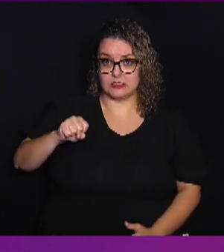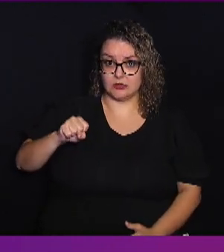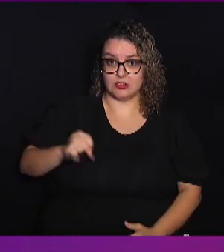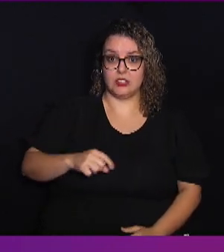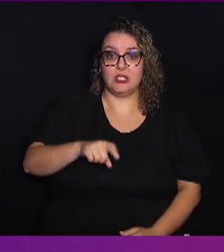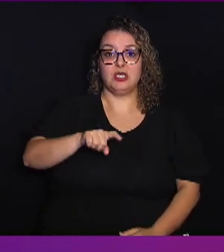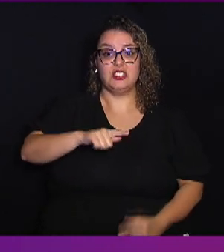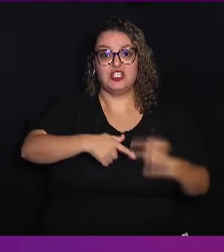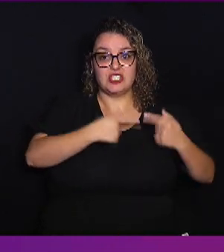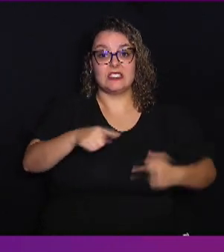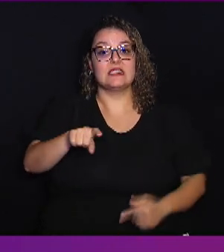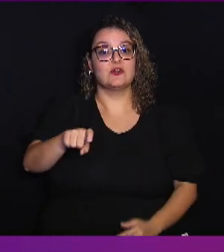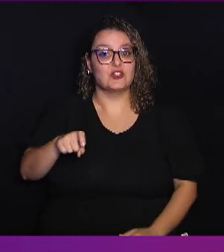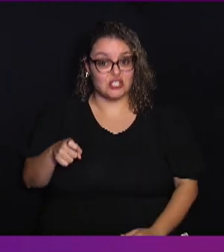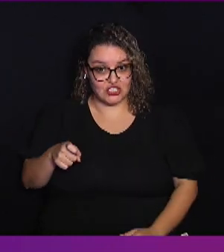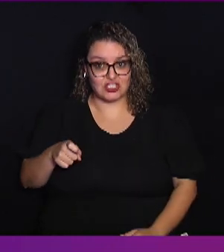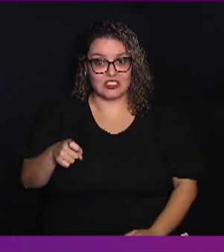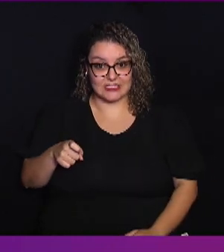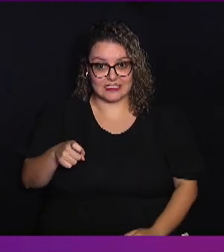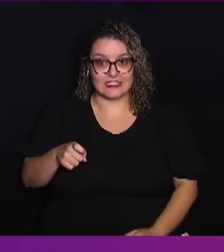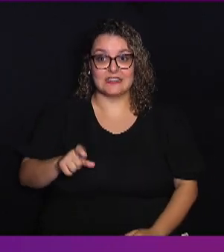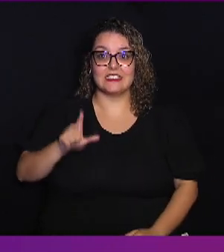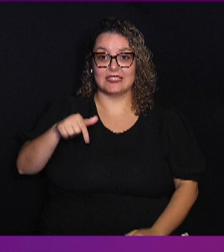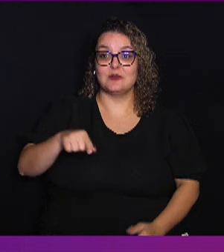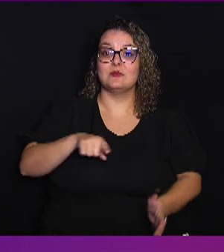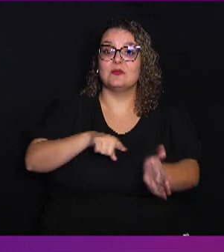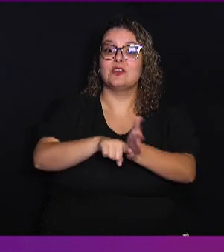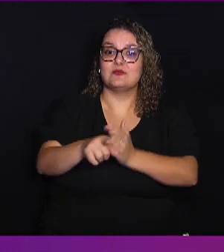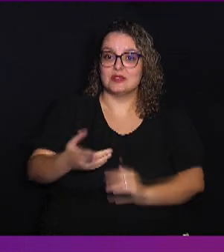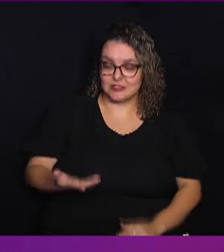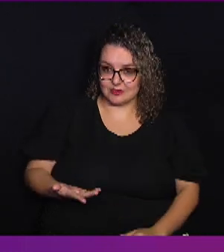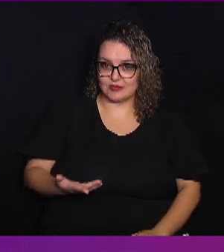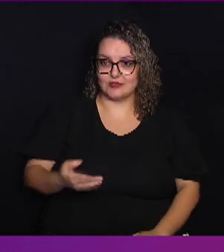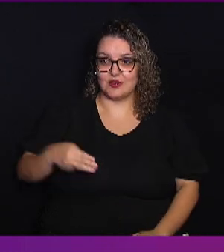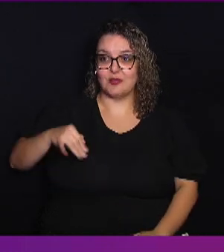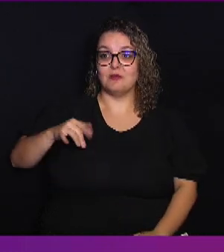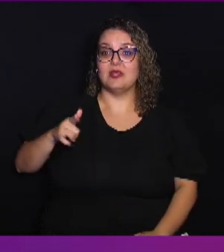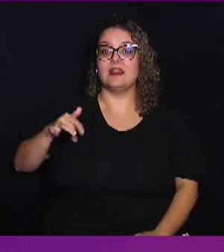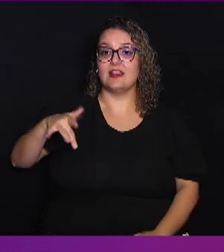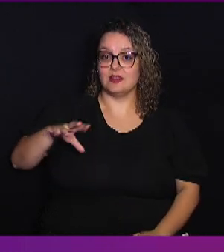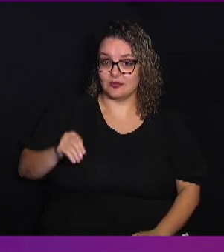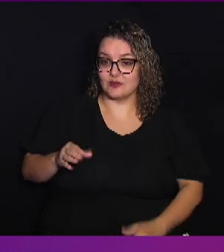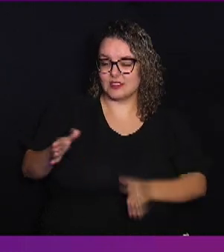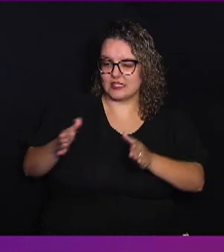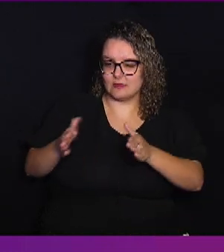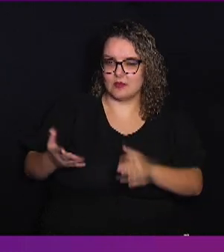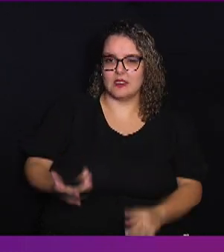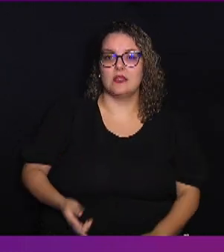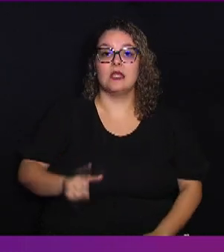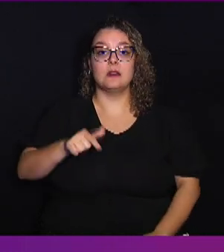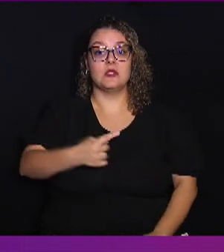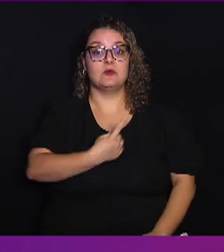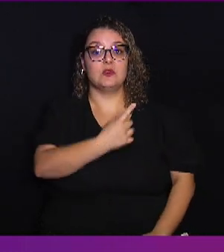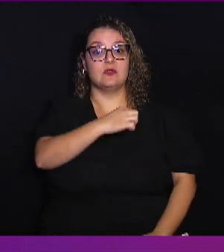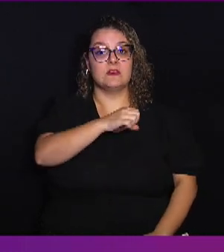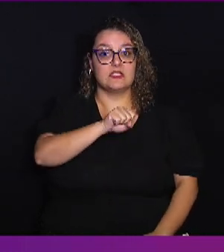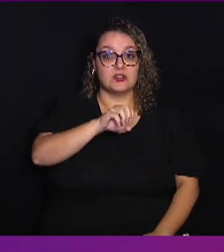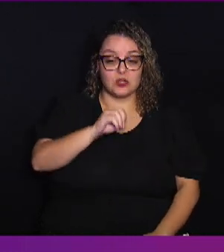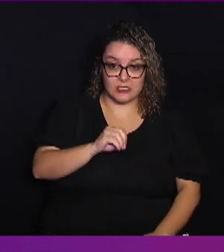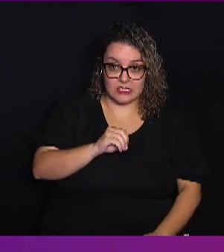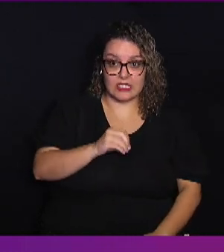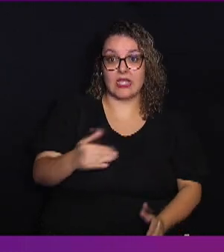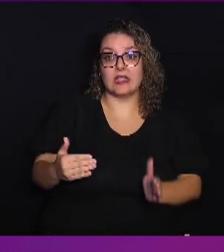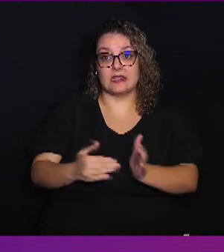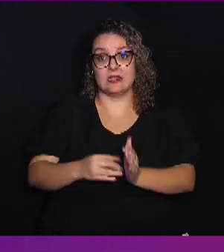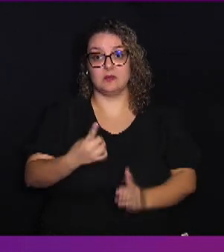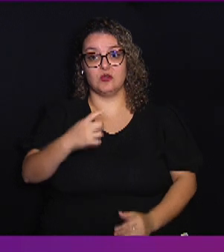geração X, né? Aí eu vou depois perguntar para vocês sobre os milênios aqui nesse meio. Depois, quem nasceu em 1980